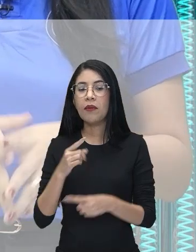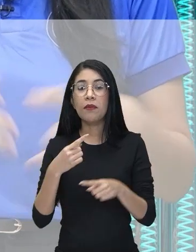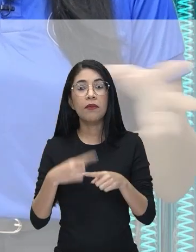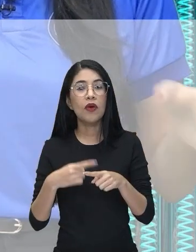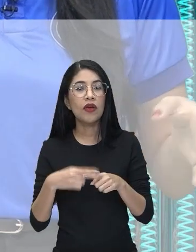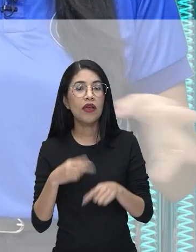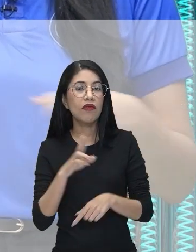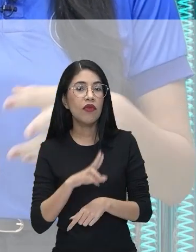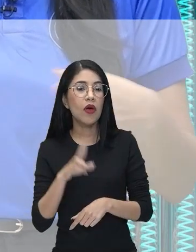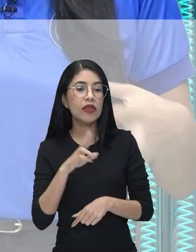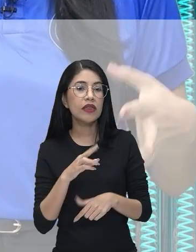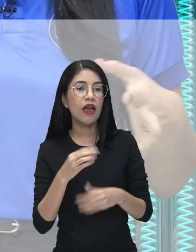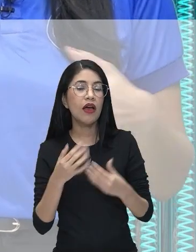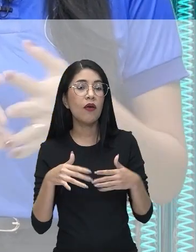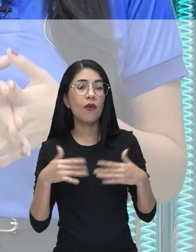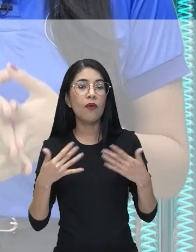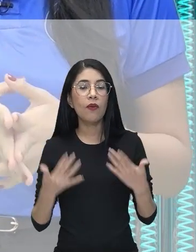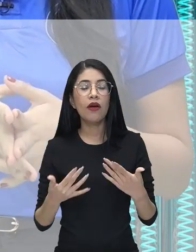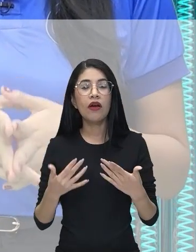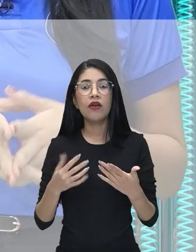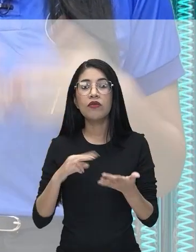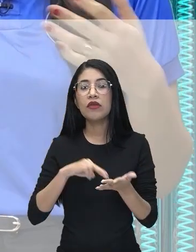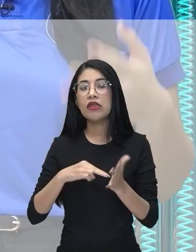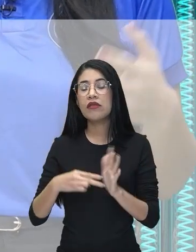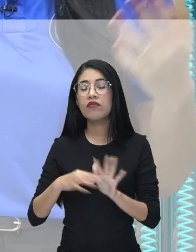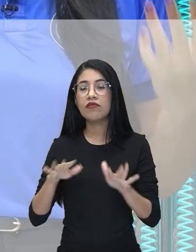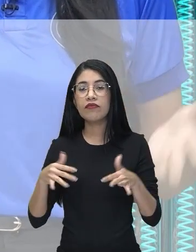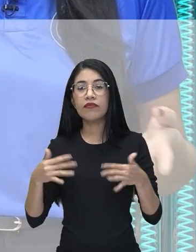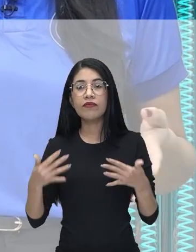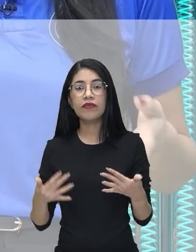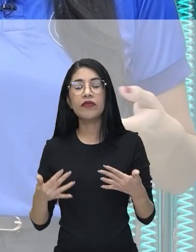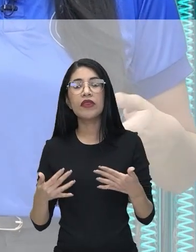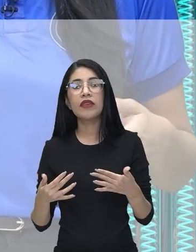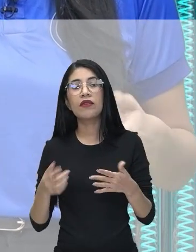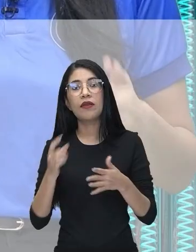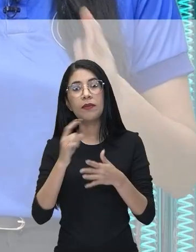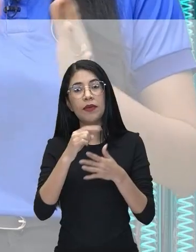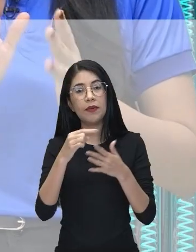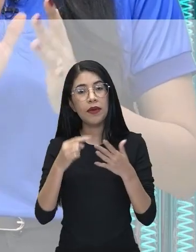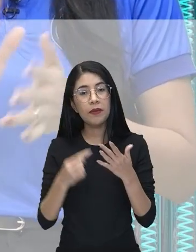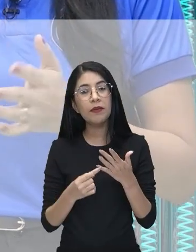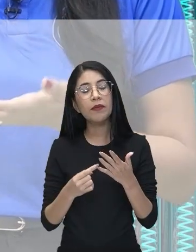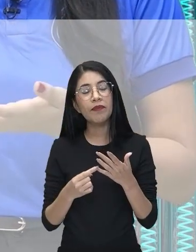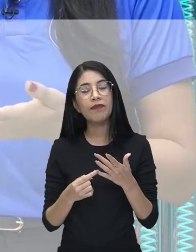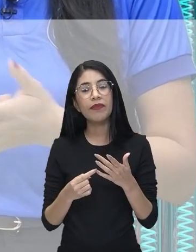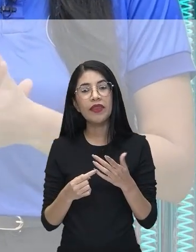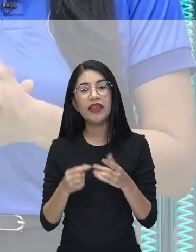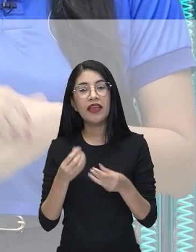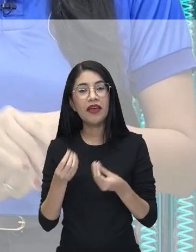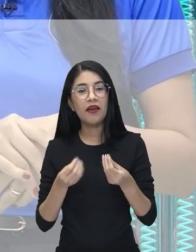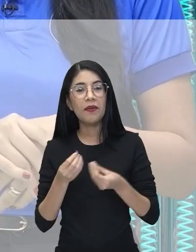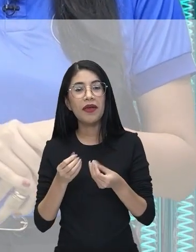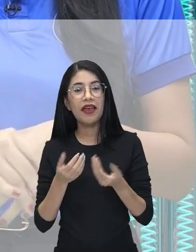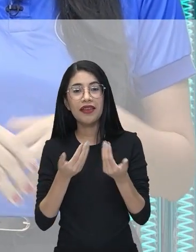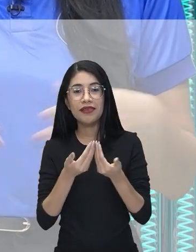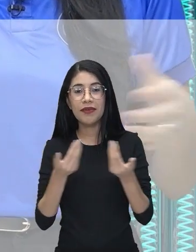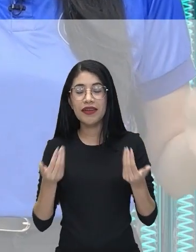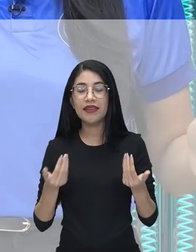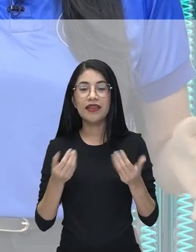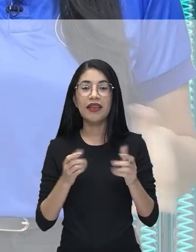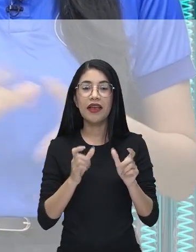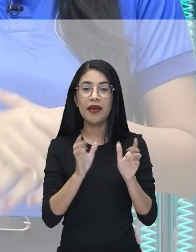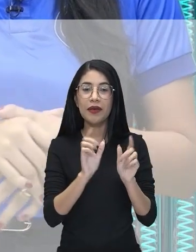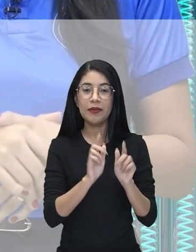usar, aonde, qual é o sentido. Então, isso são as classes gramaticais, são essas divisões das palavras.